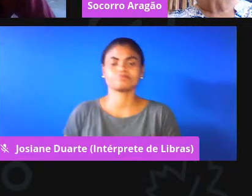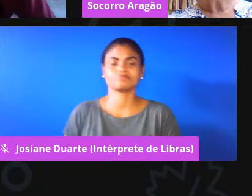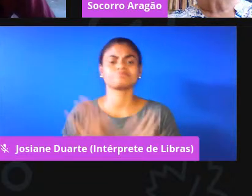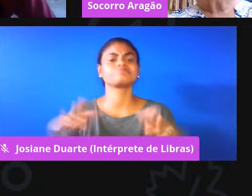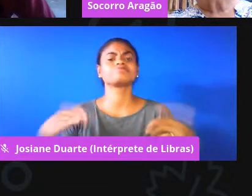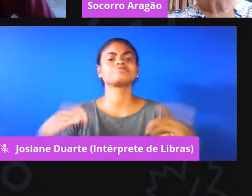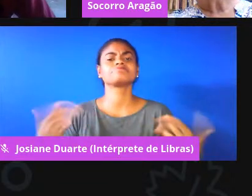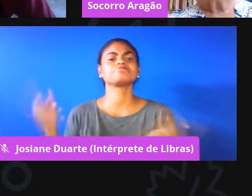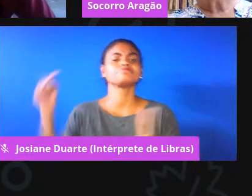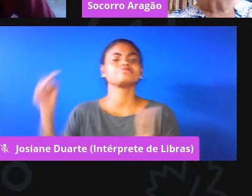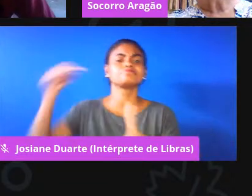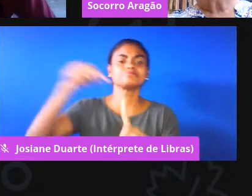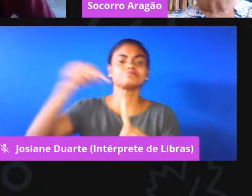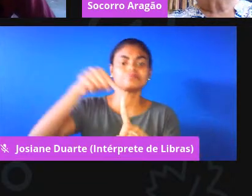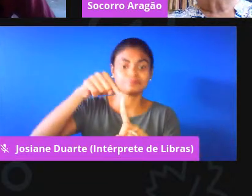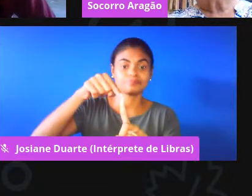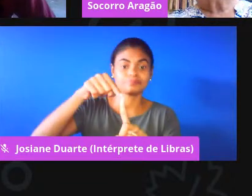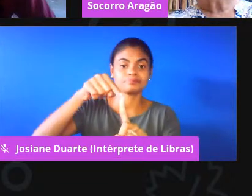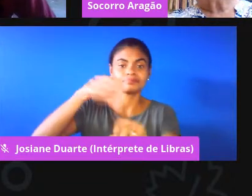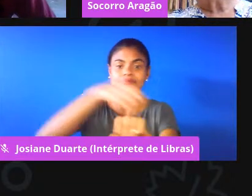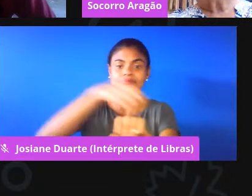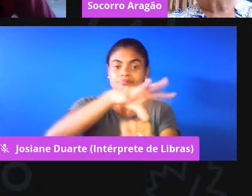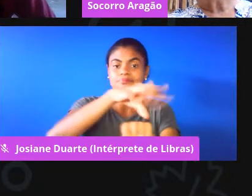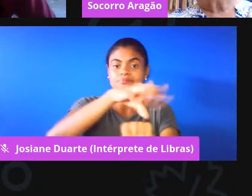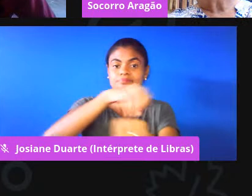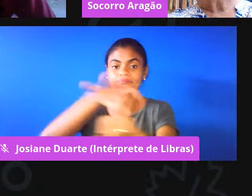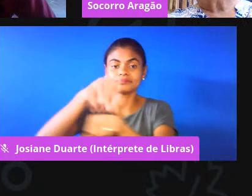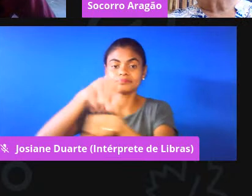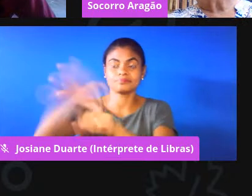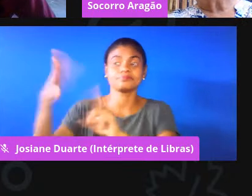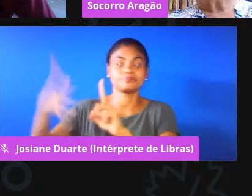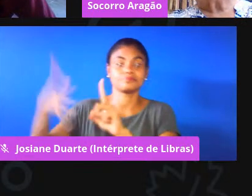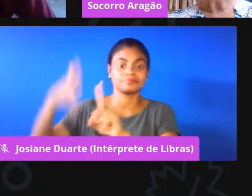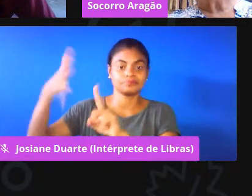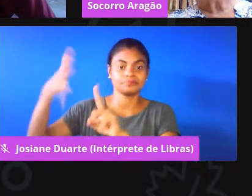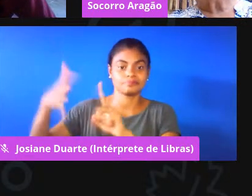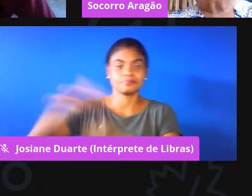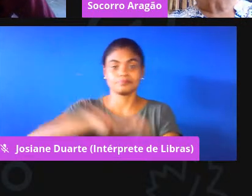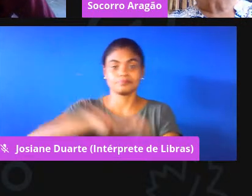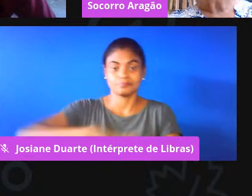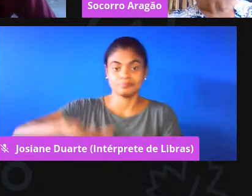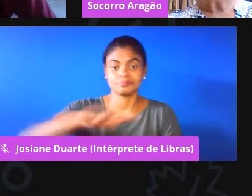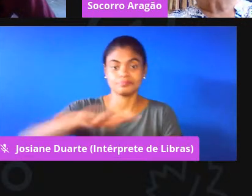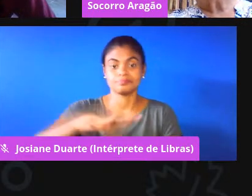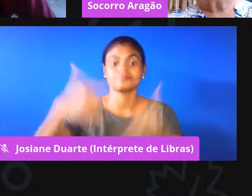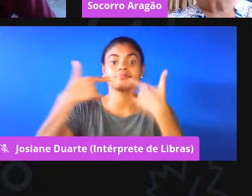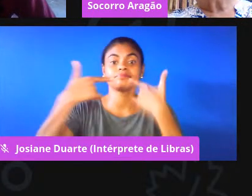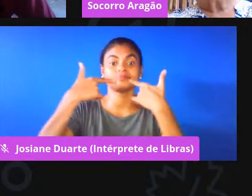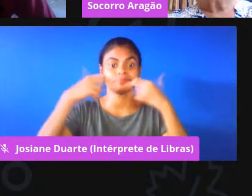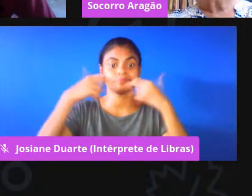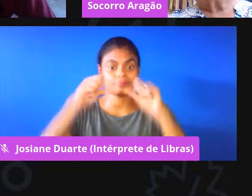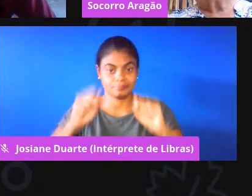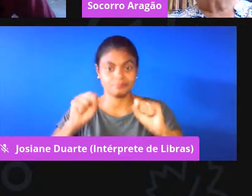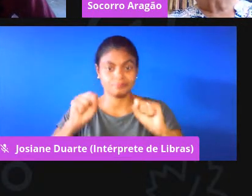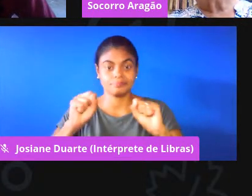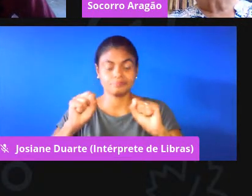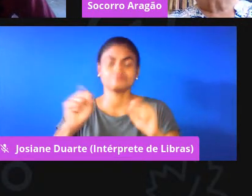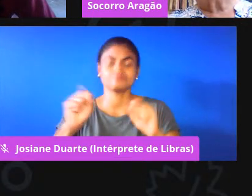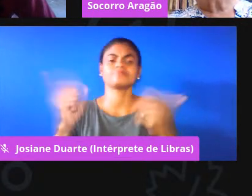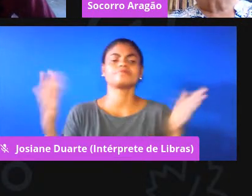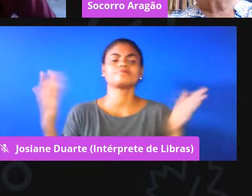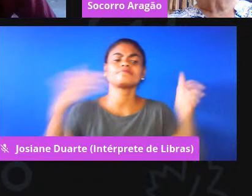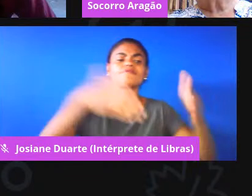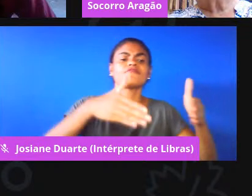área de linguística e com um público-alvo, além dos alunos do programa de pós-graduação, também graduandos